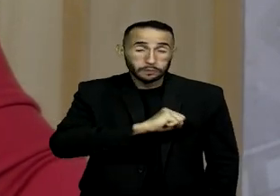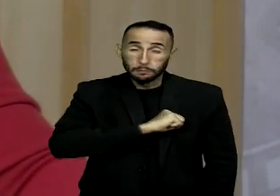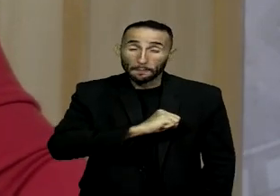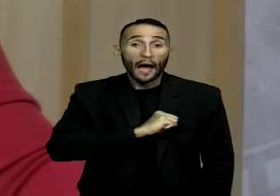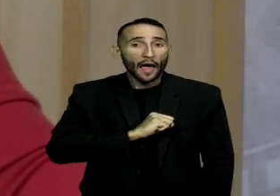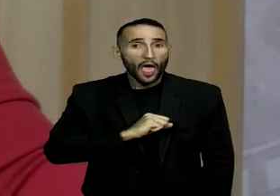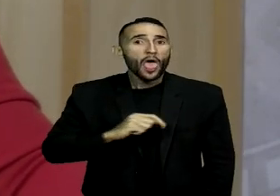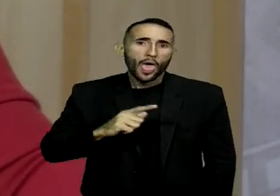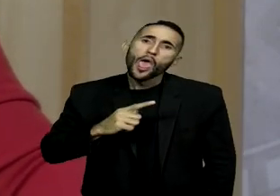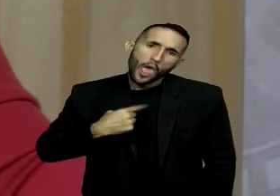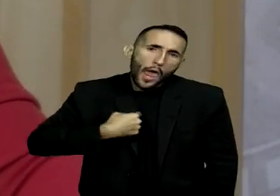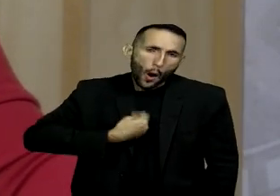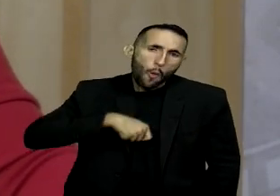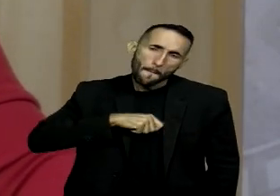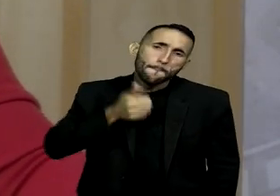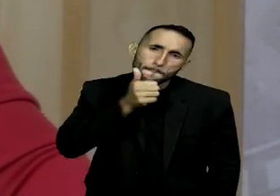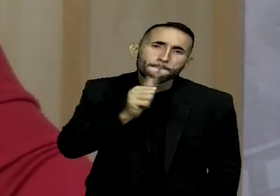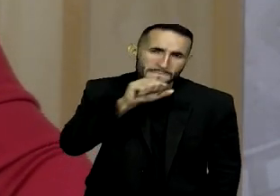Essas crianças são anjos.